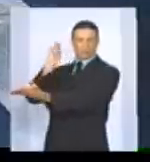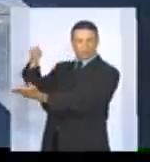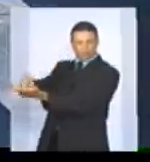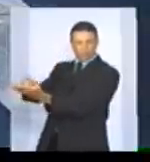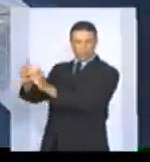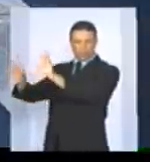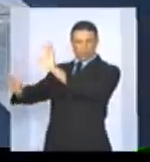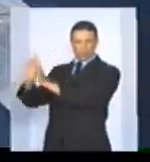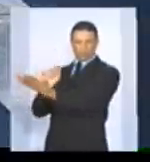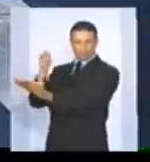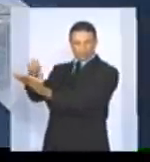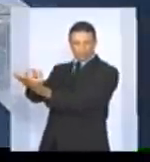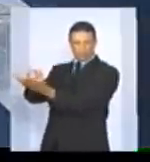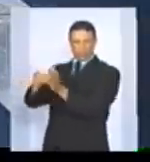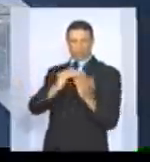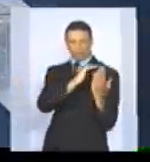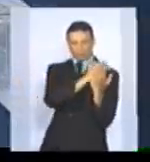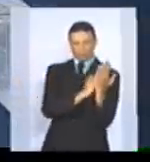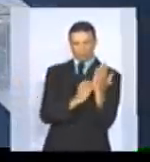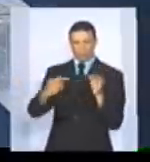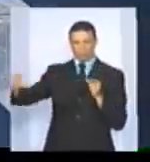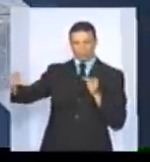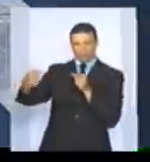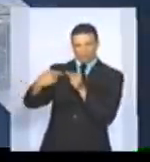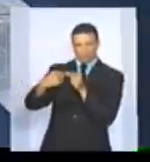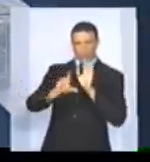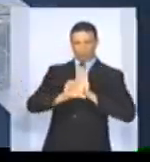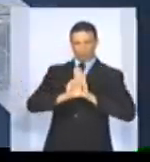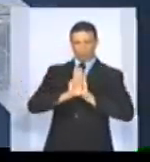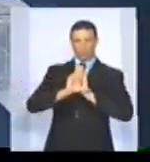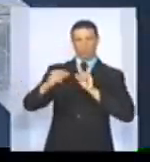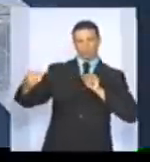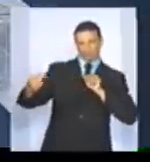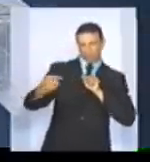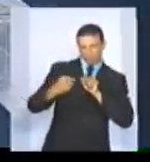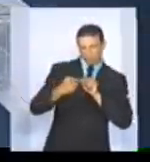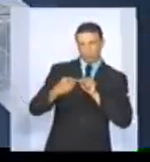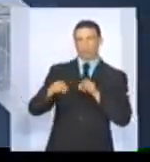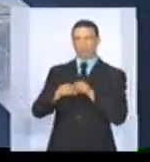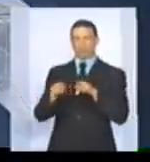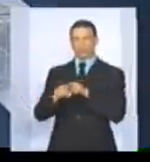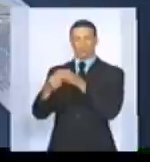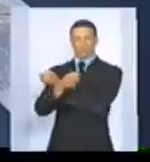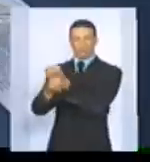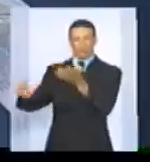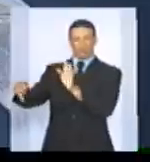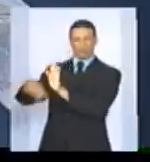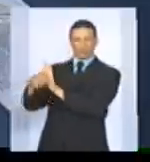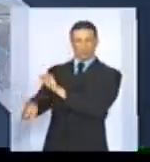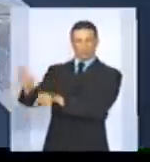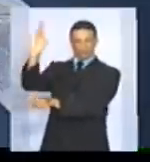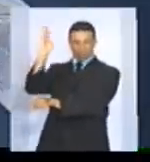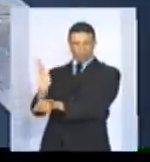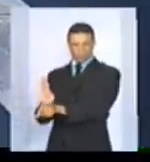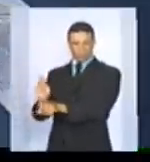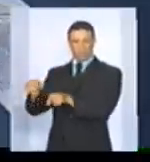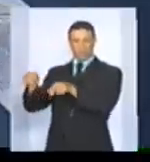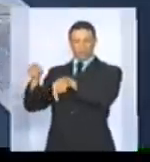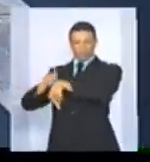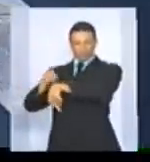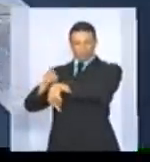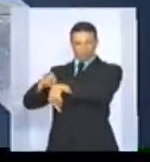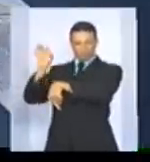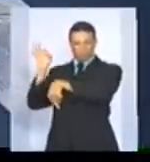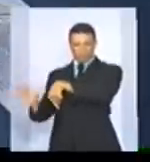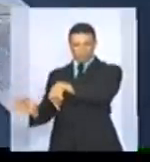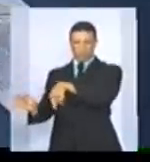a adequar o seu produto às determinações legais, fornecendo conteúdo nacional, inclusive no horário nobre. Nesse